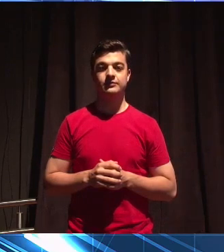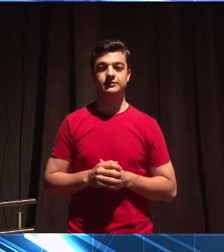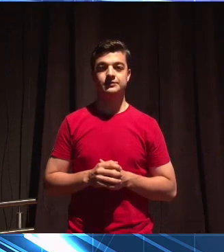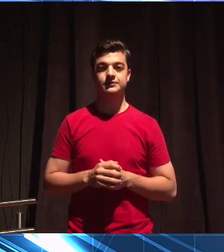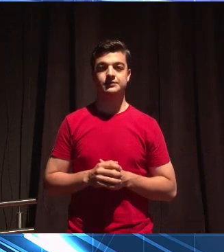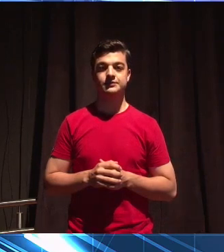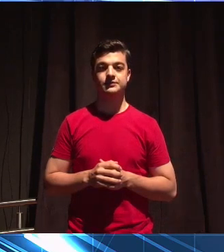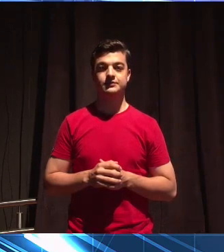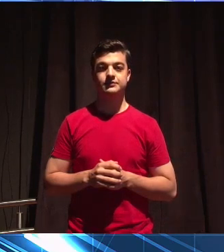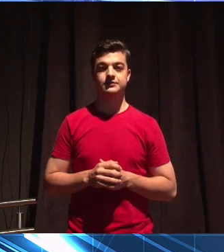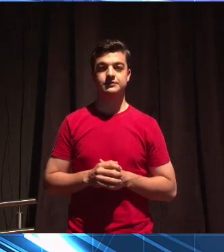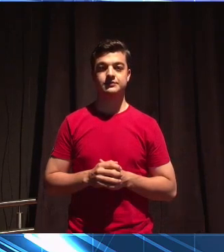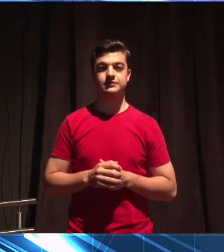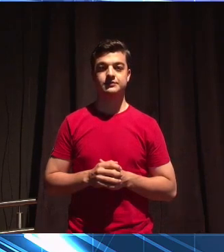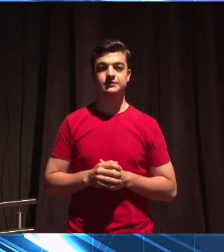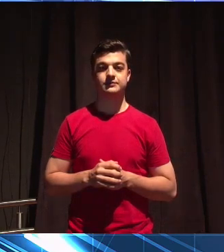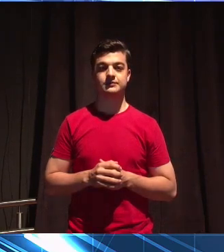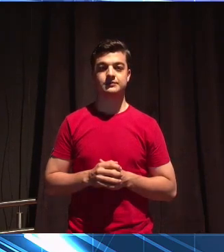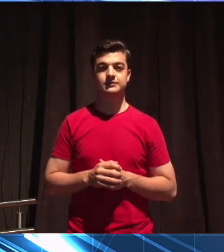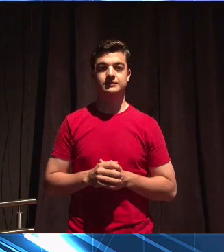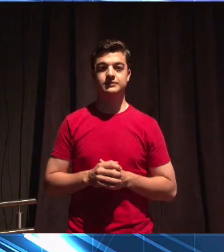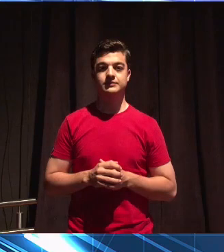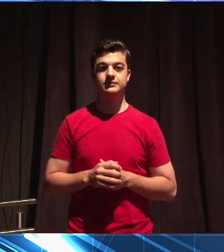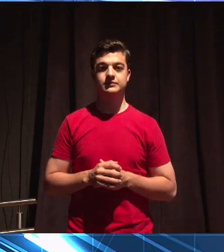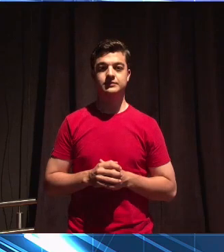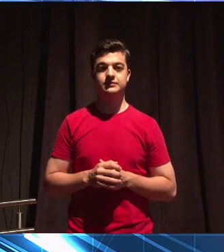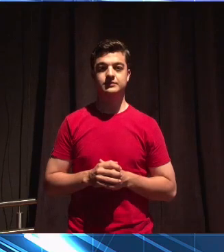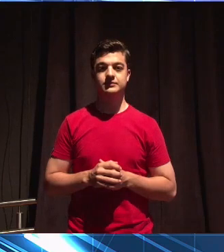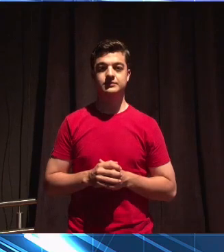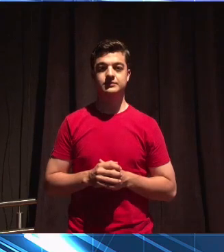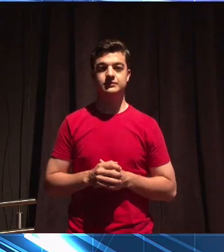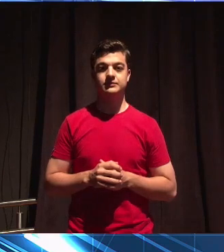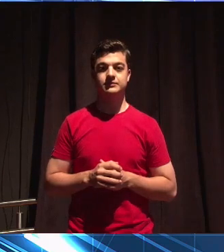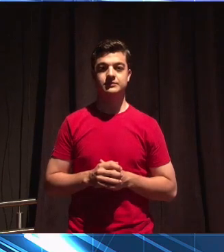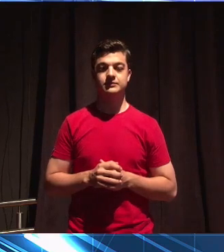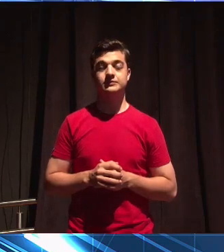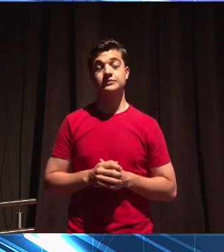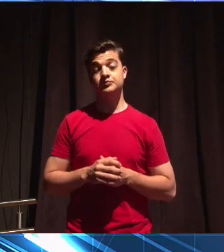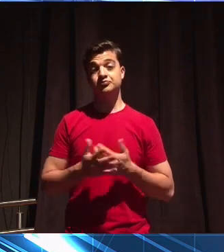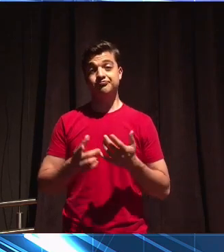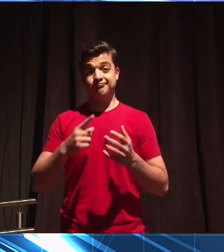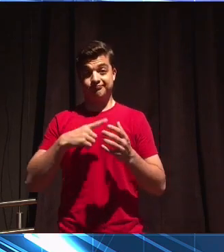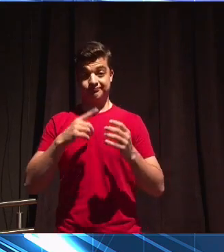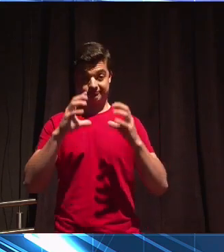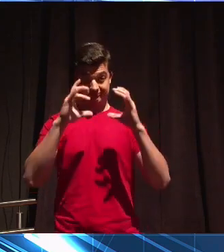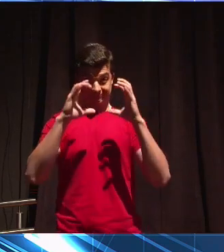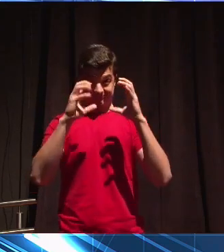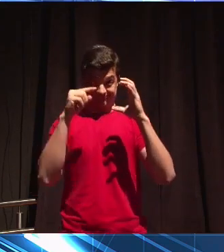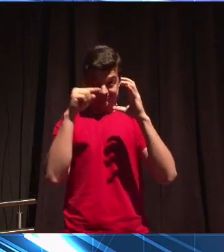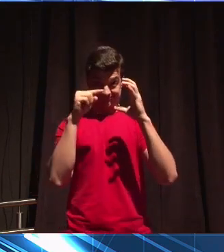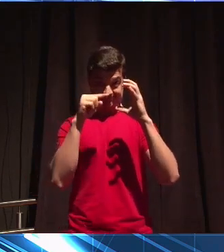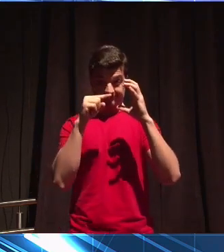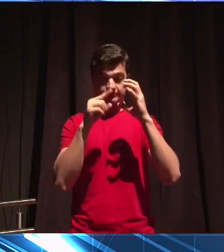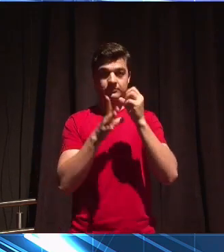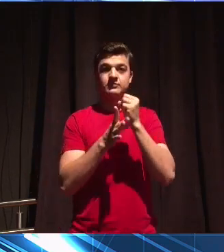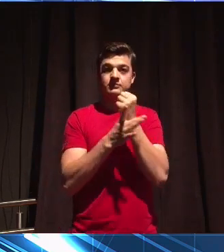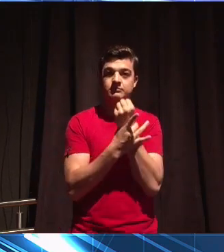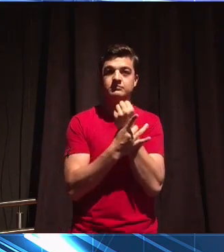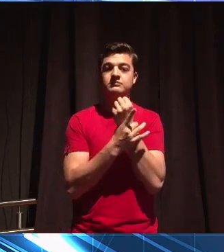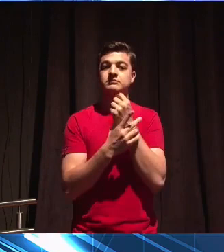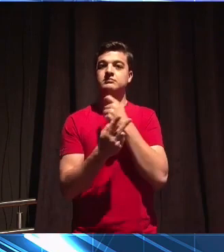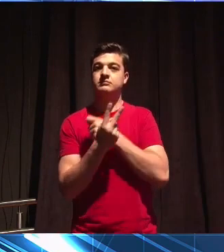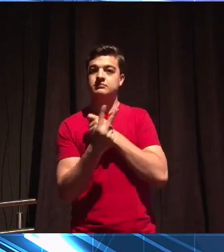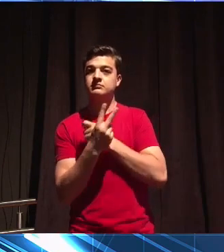questões, por exemplo, de neurosegurança. Existe essa questão, por exemplo, de neurohacking e tudo mais. Mas a privacidade em si, ela vai olhar num